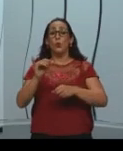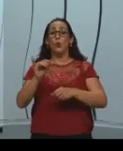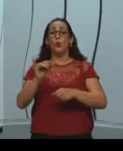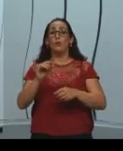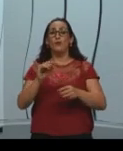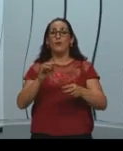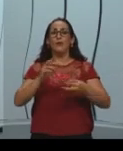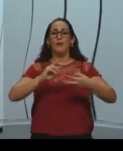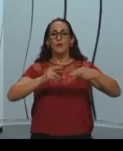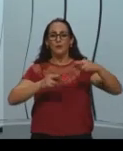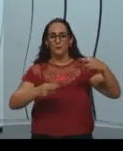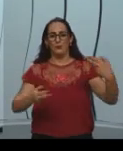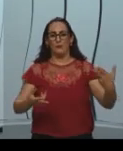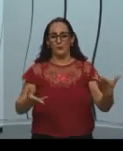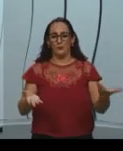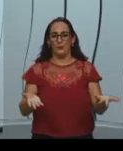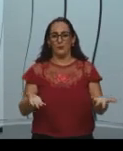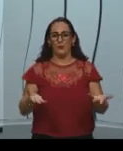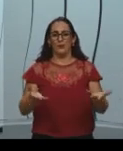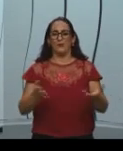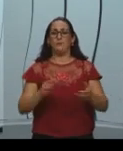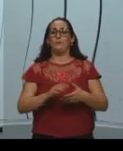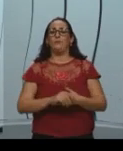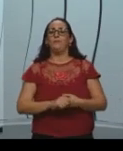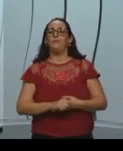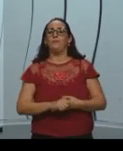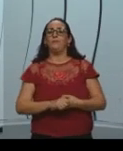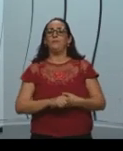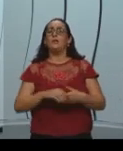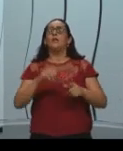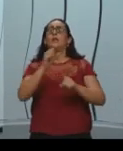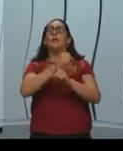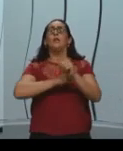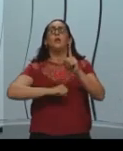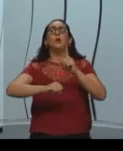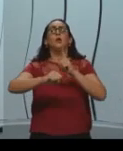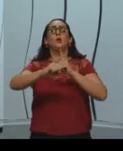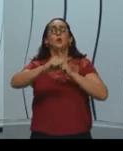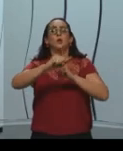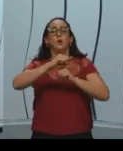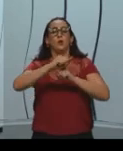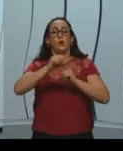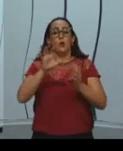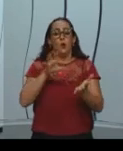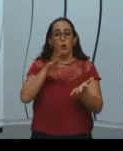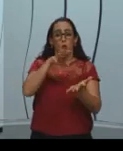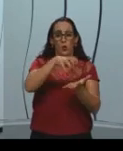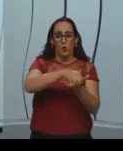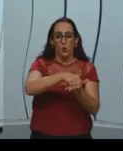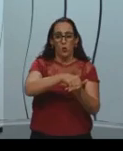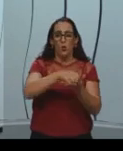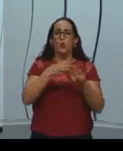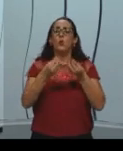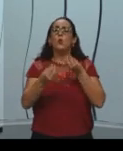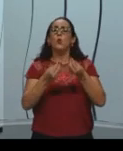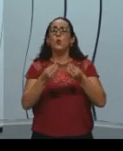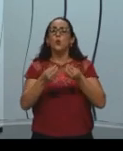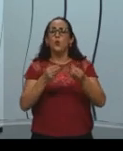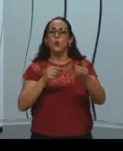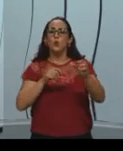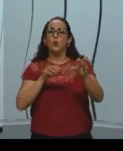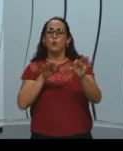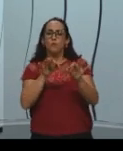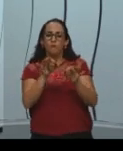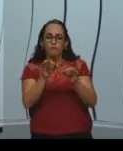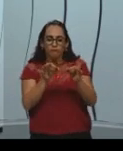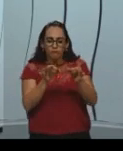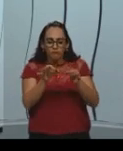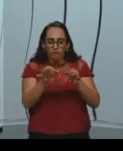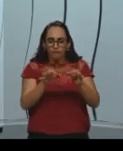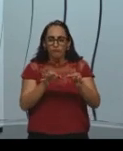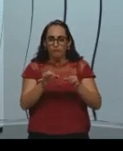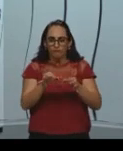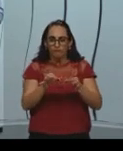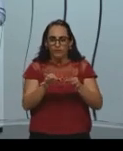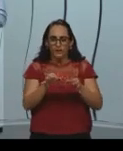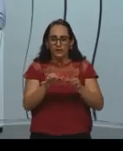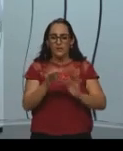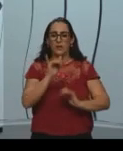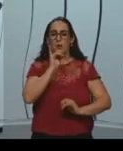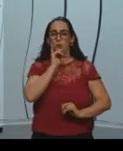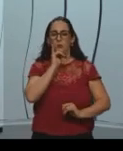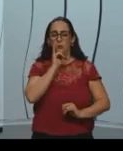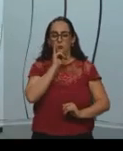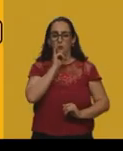um pouquinho a respeito dessa sociedade colonial, como é que ela se organizava, né? Antes da gente falar aí de quem